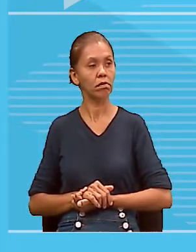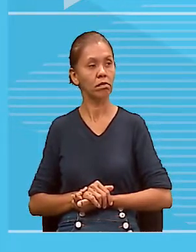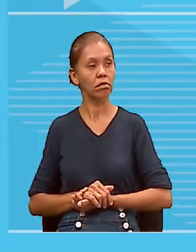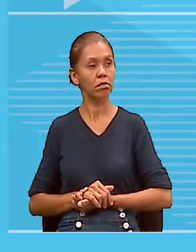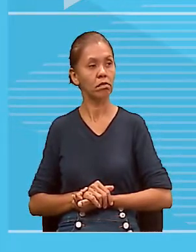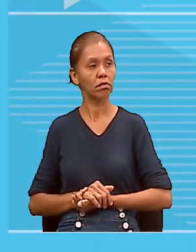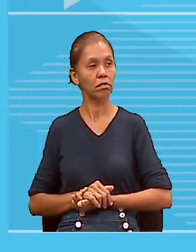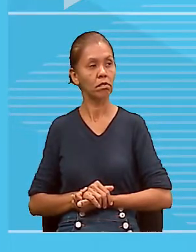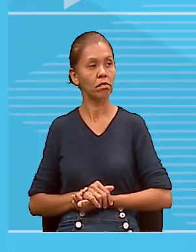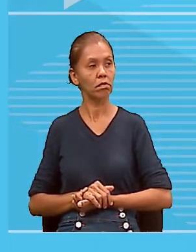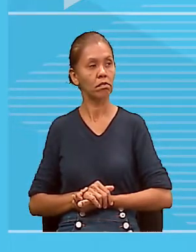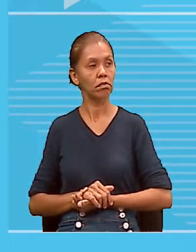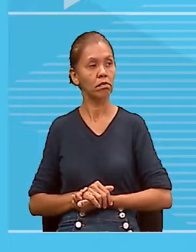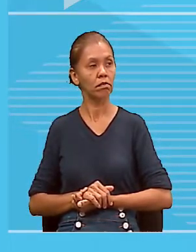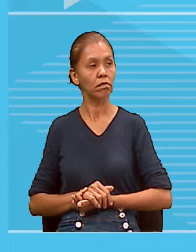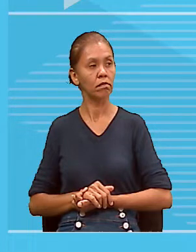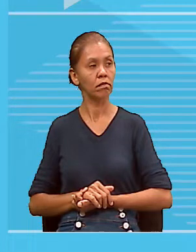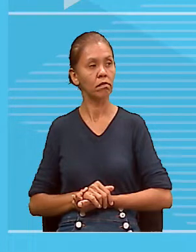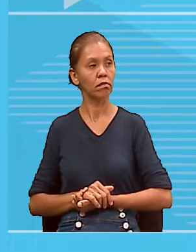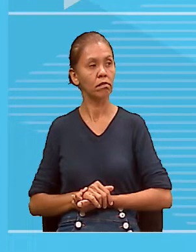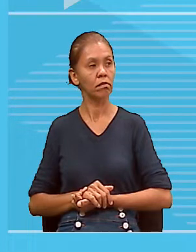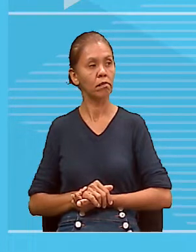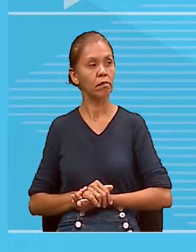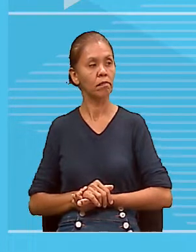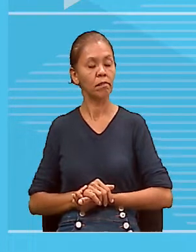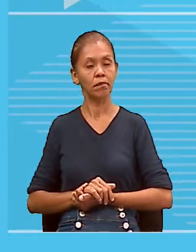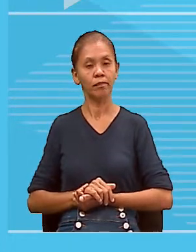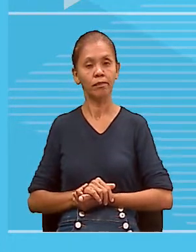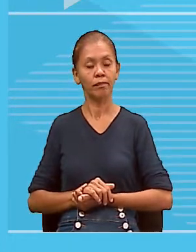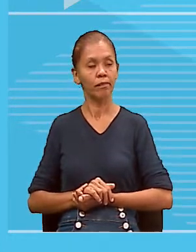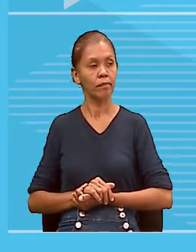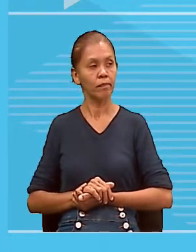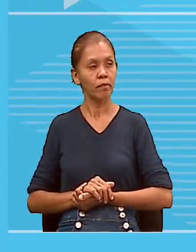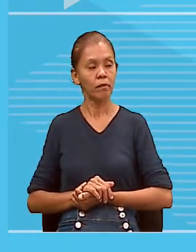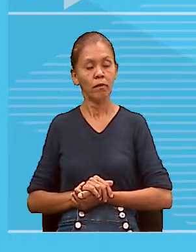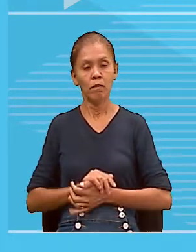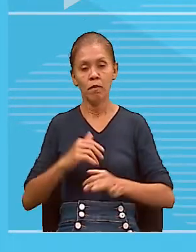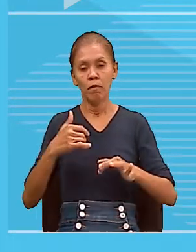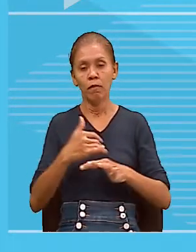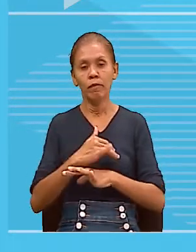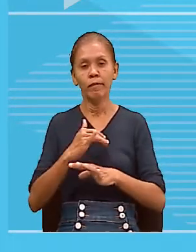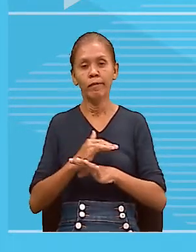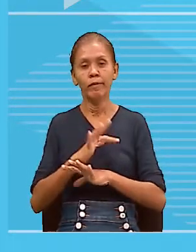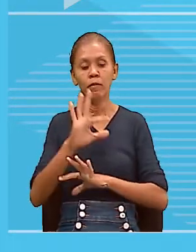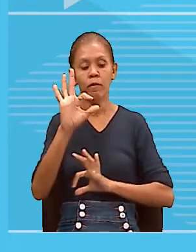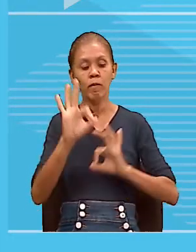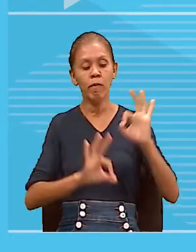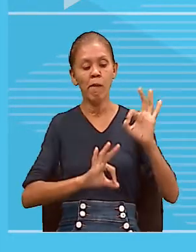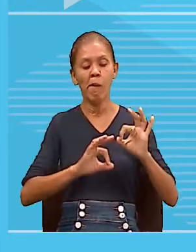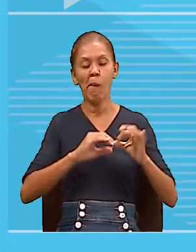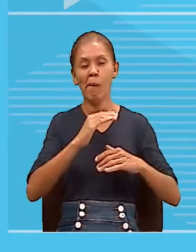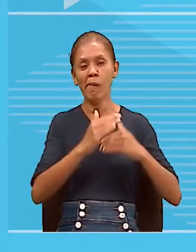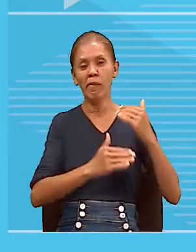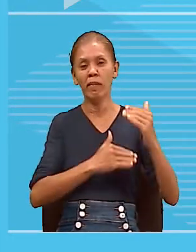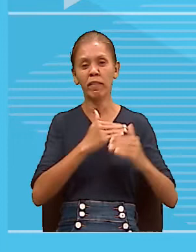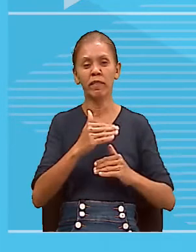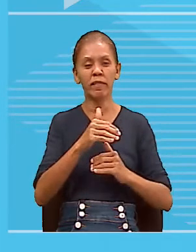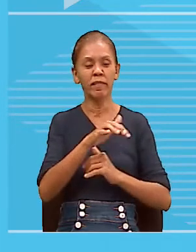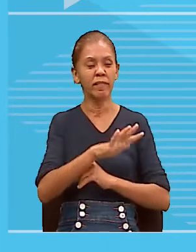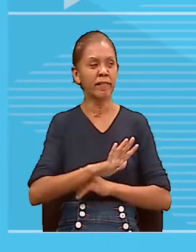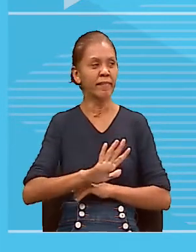Eles são co- irmãos viu galerinha eles são qual irmãos a urbanização caminha junto com a industrialização